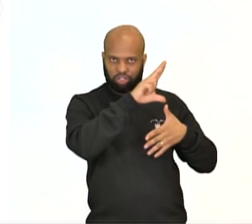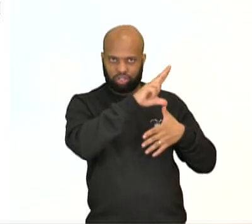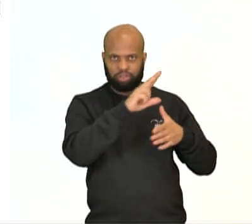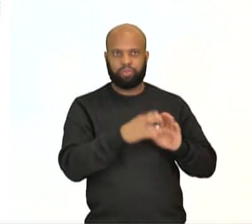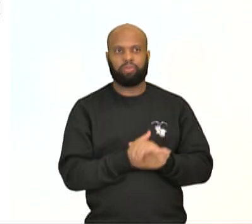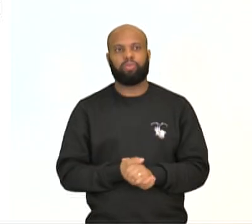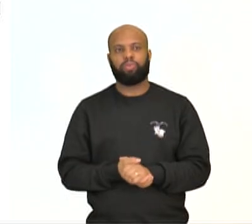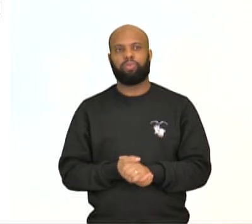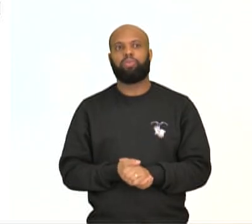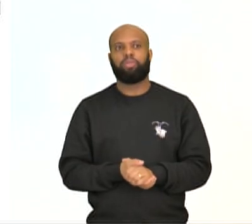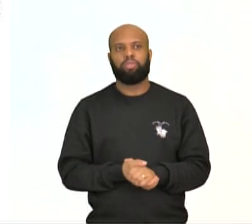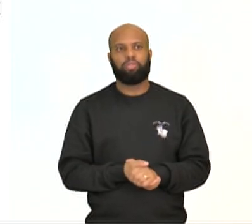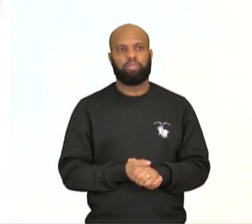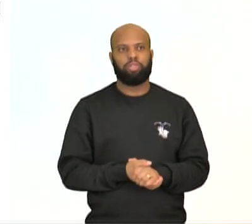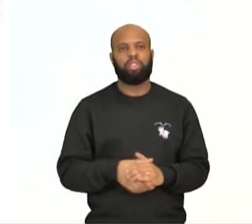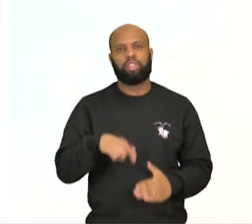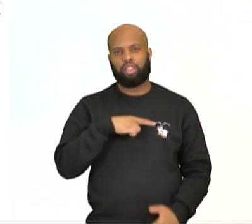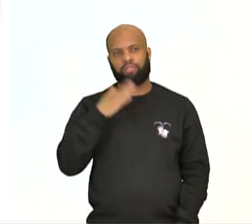Despacito, várias